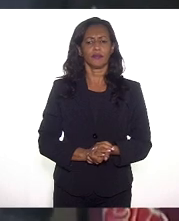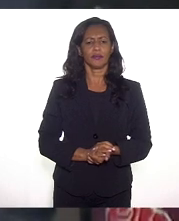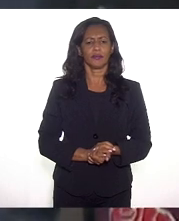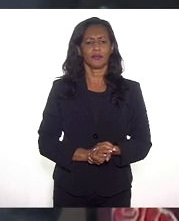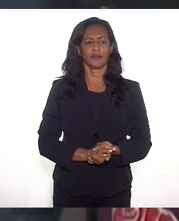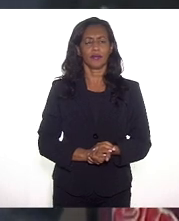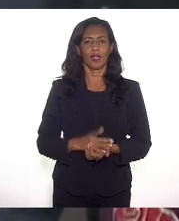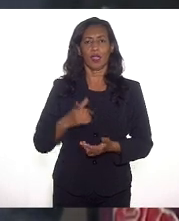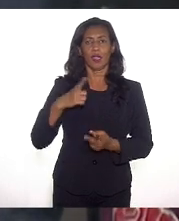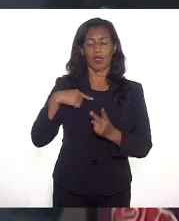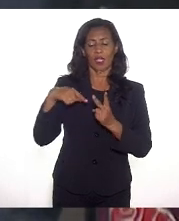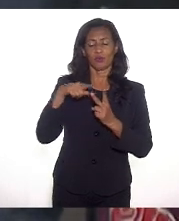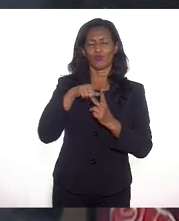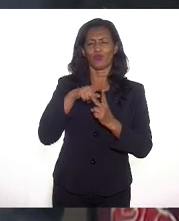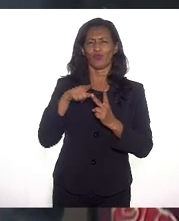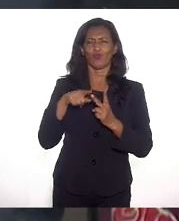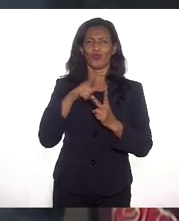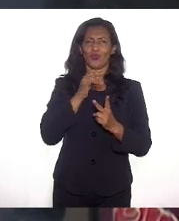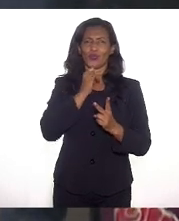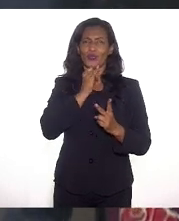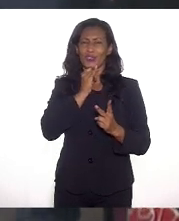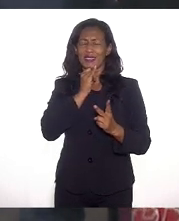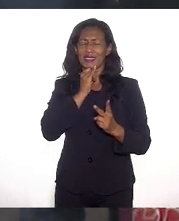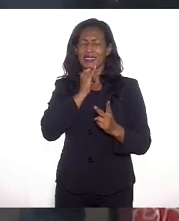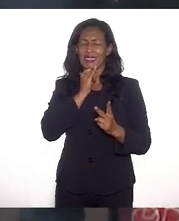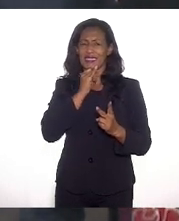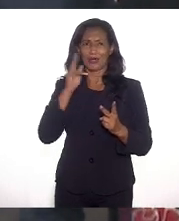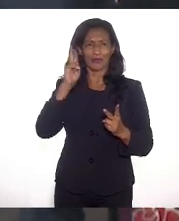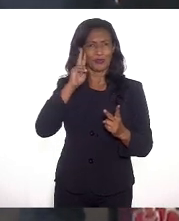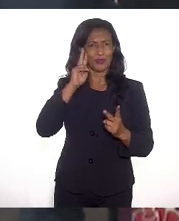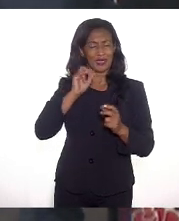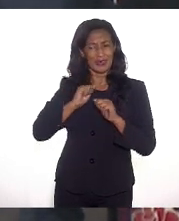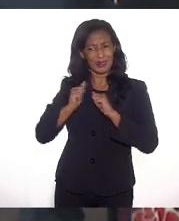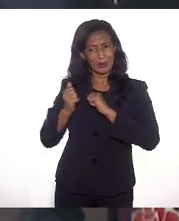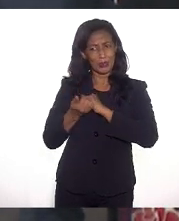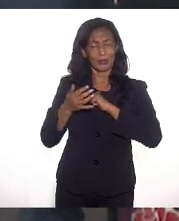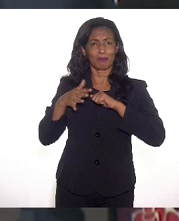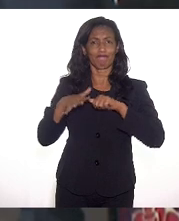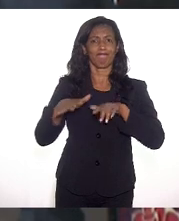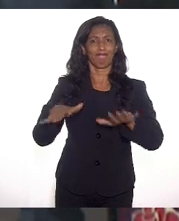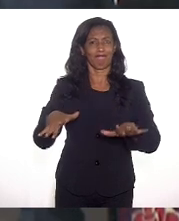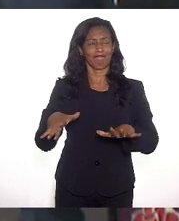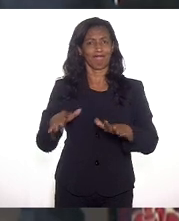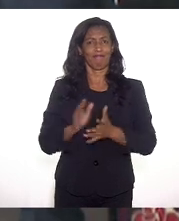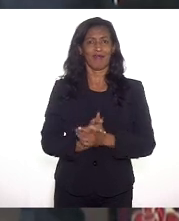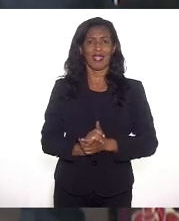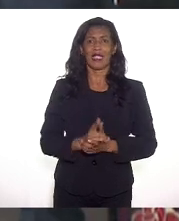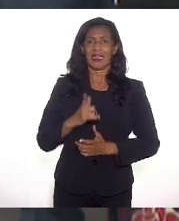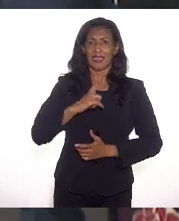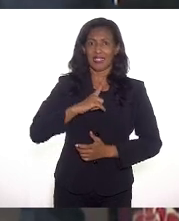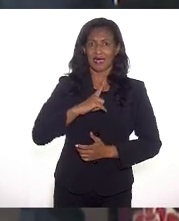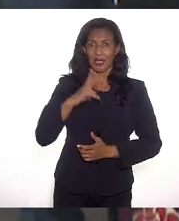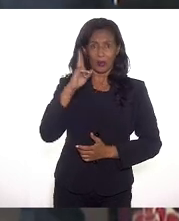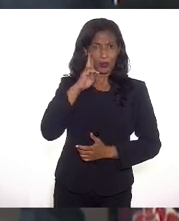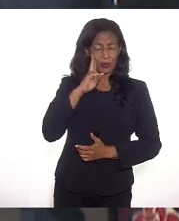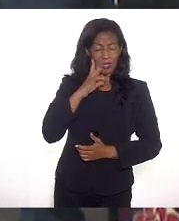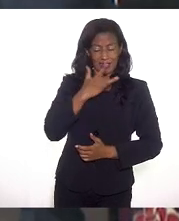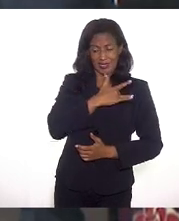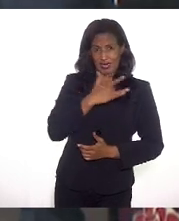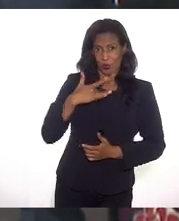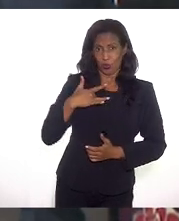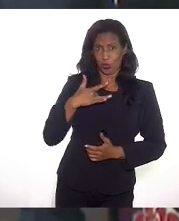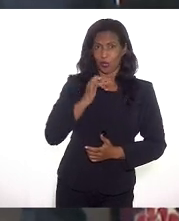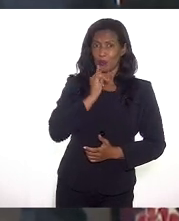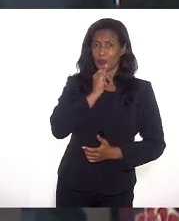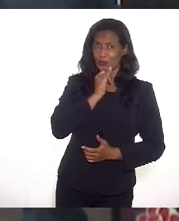tem duas tristes faces dessa pandemia. Essa pandemia tem uma face triste da saúde,